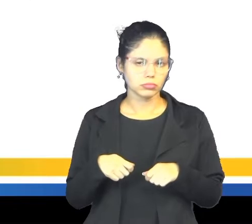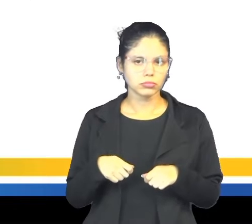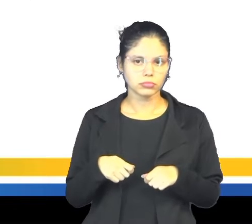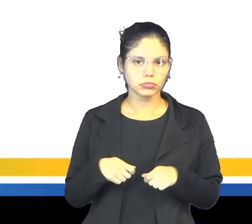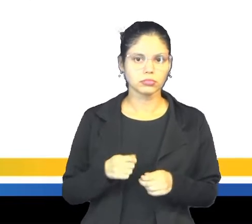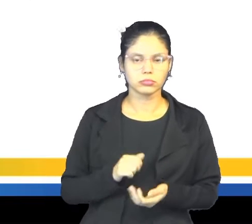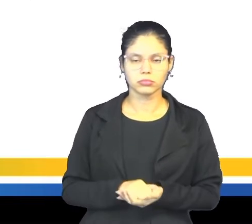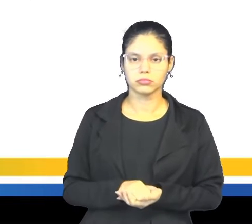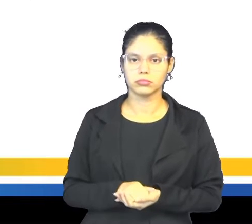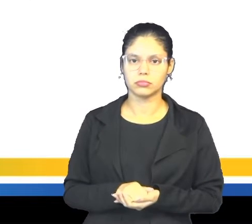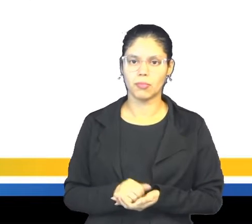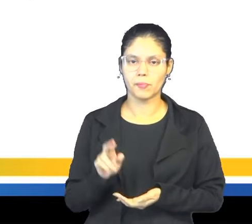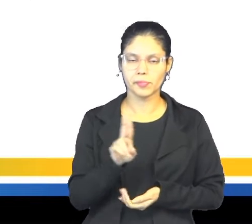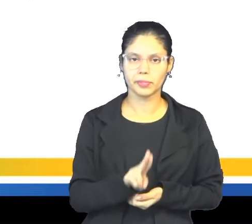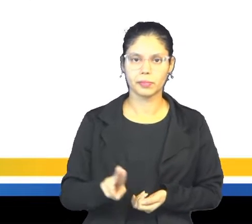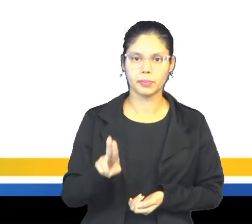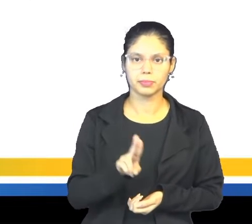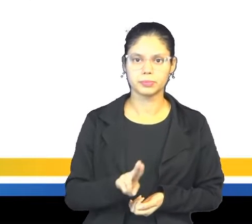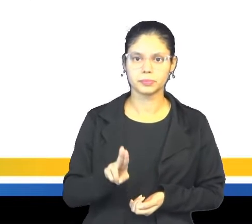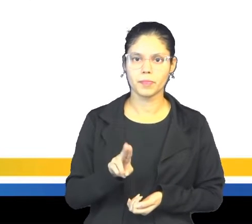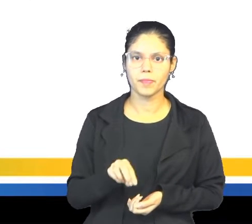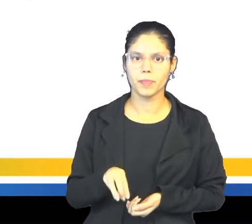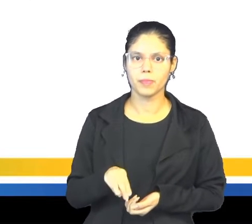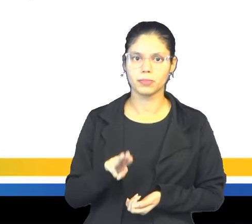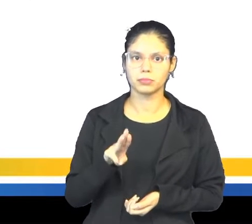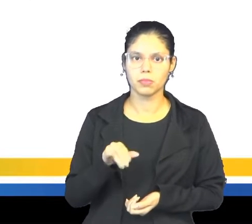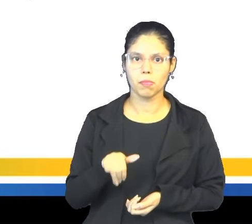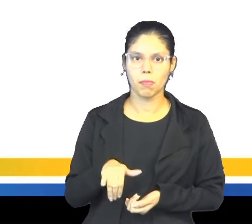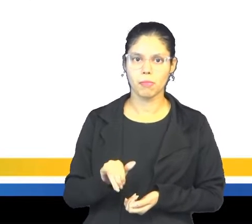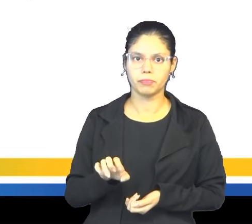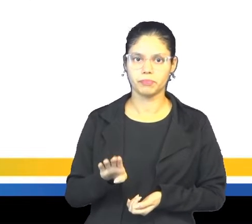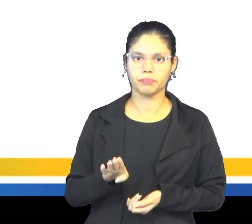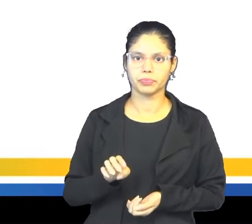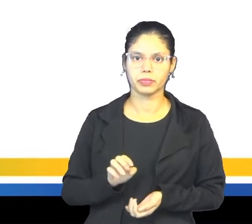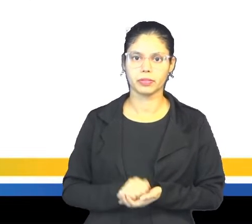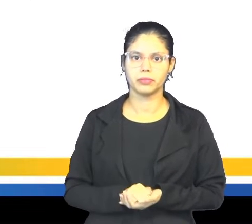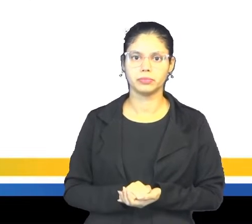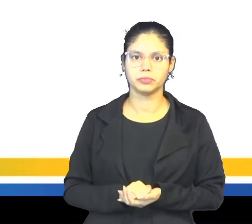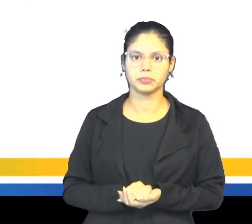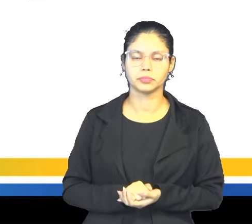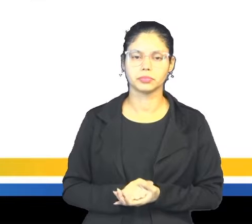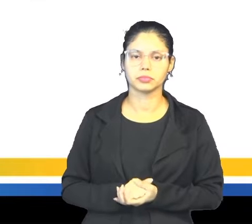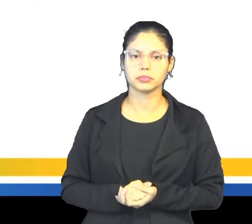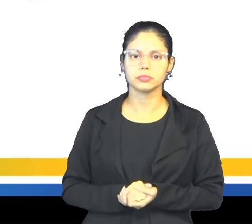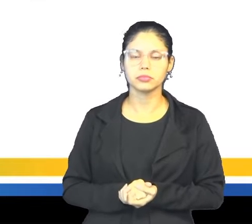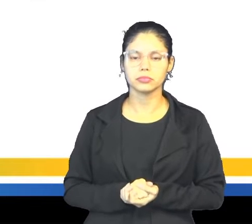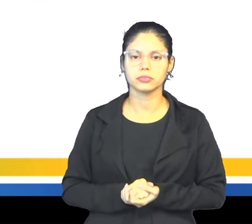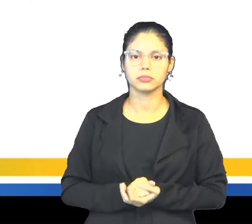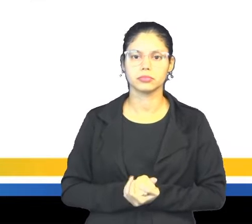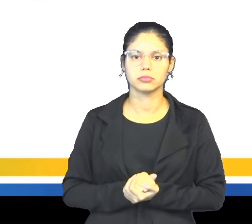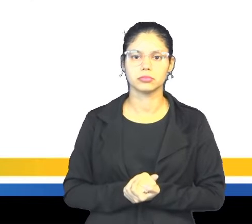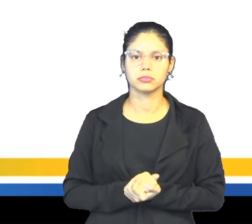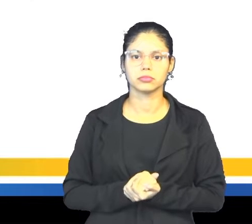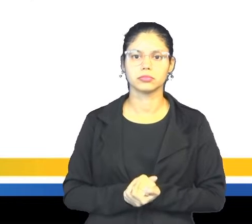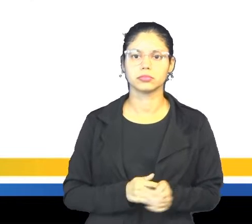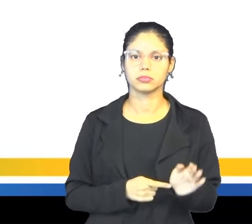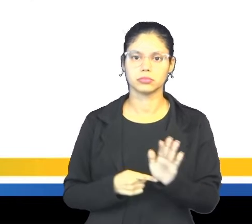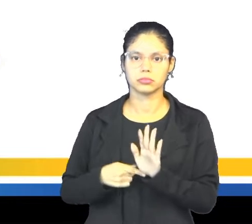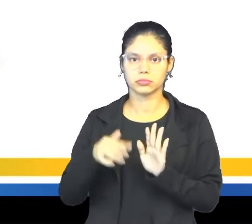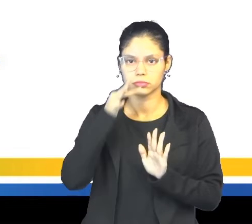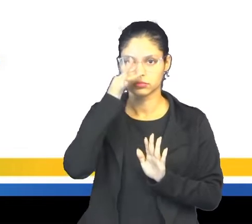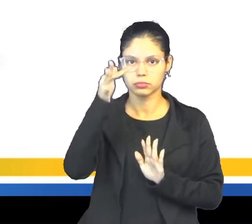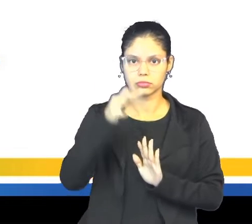vai utilizar, né, essas palavras aí, maybe, talvez, e o will, né, que vai indicar o futuro.